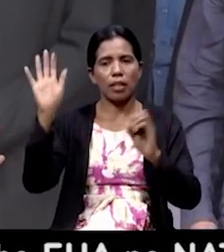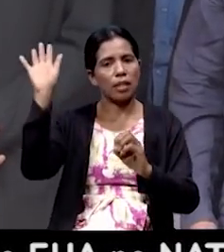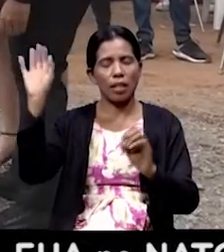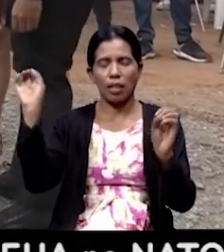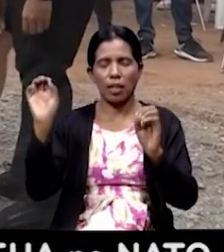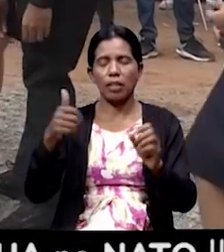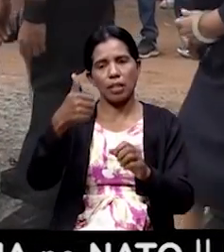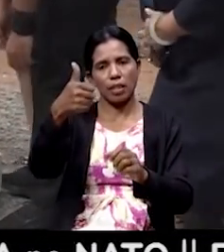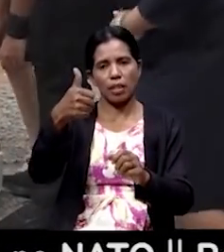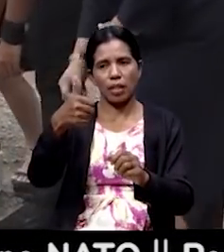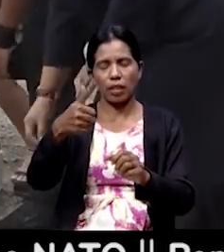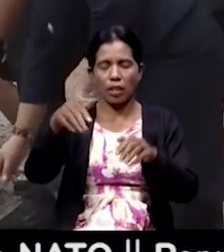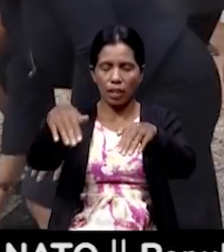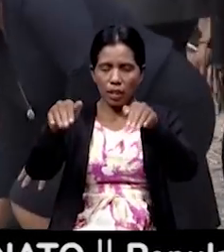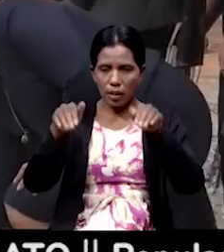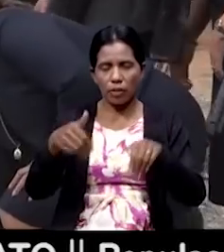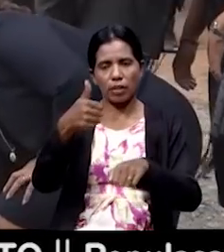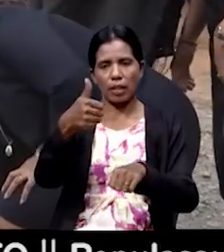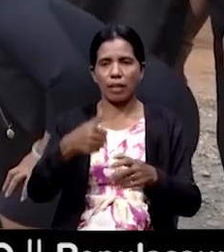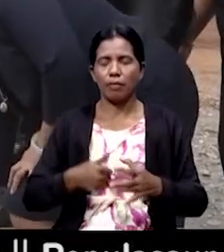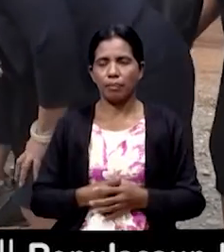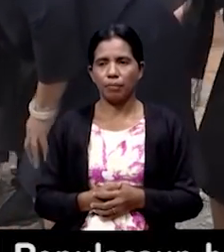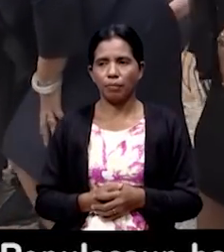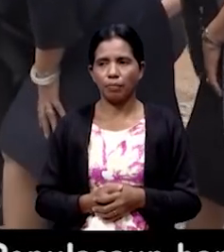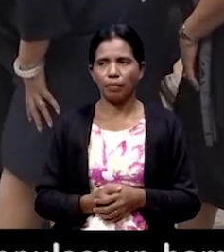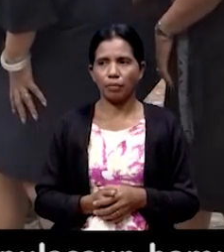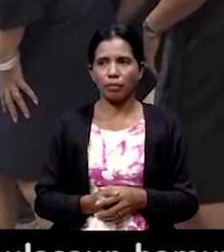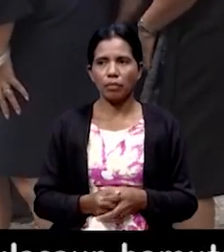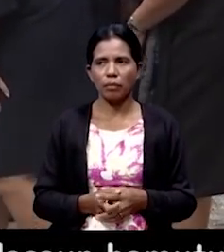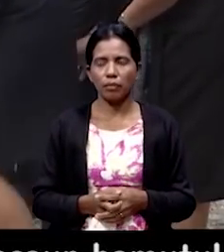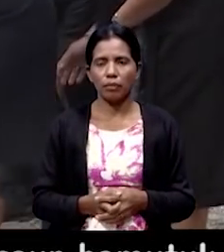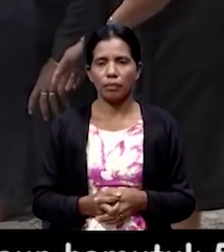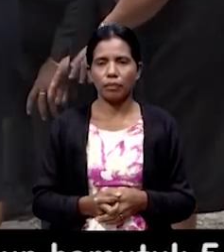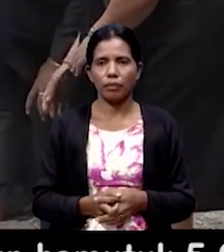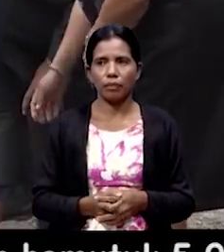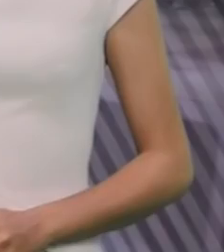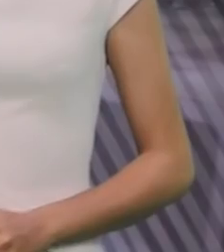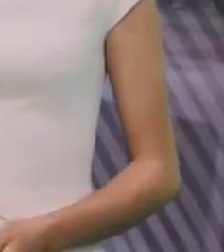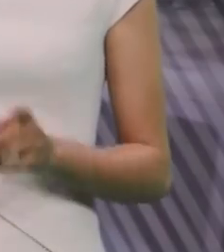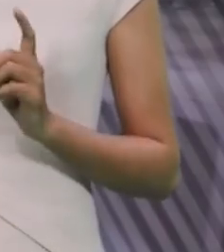no kondisaun kai saun diakela. Almeida dos Santos, Ferdi Soares, GMN.